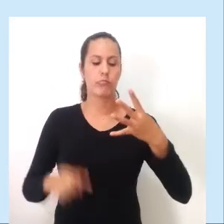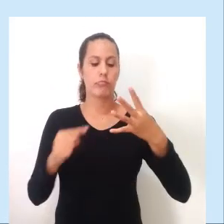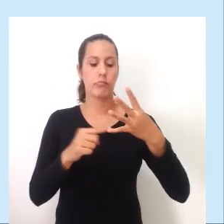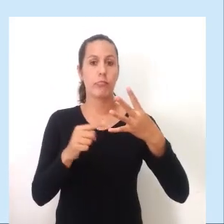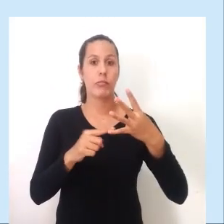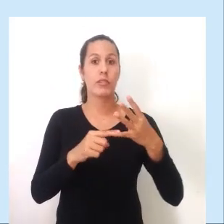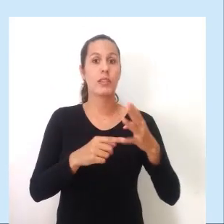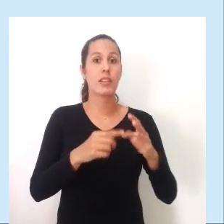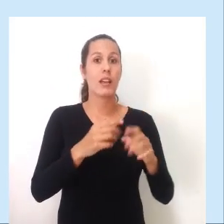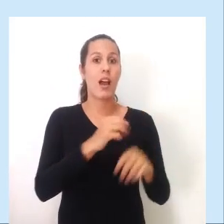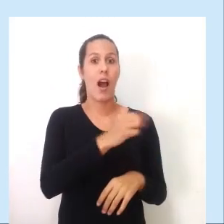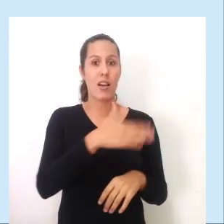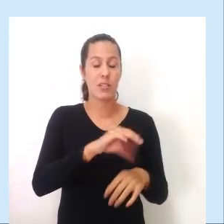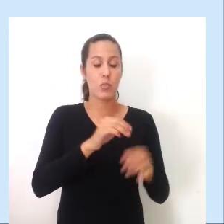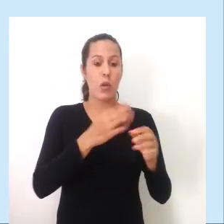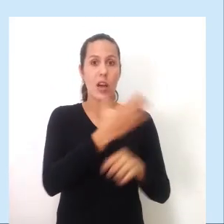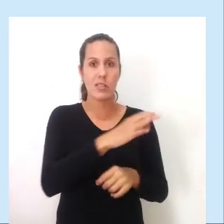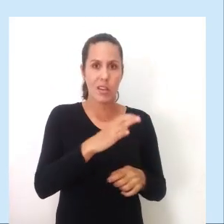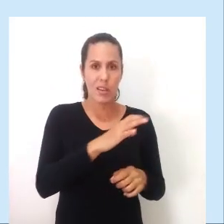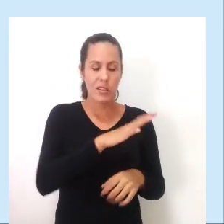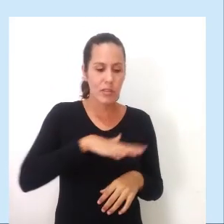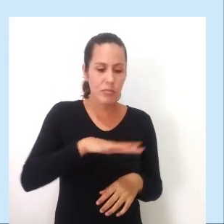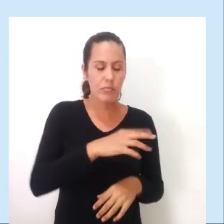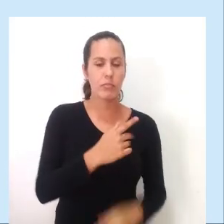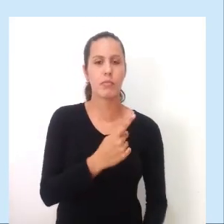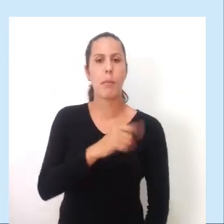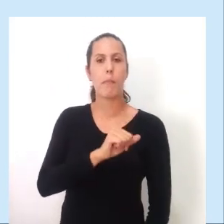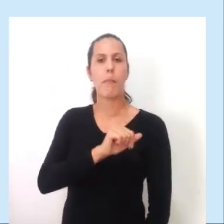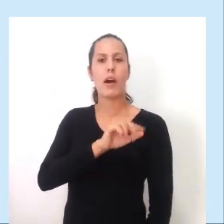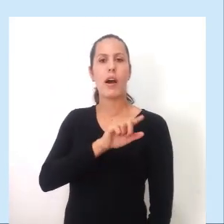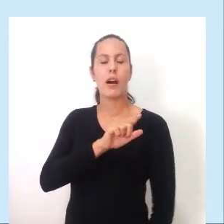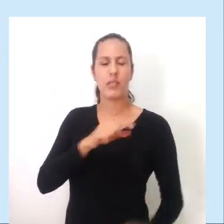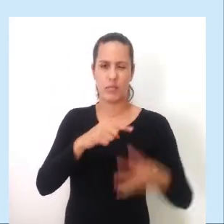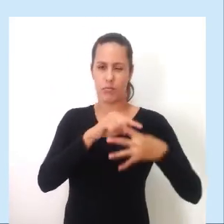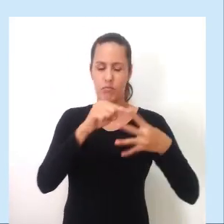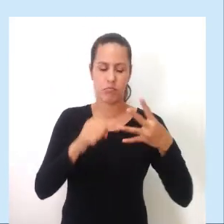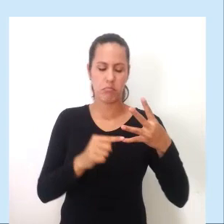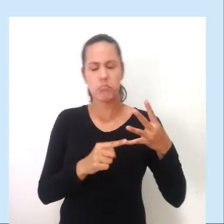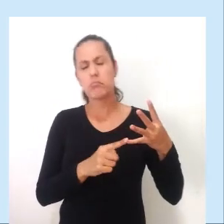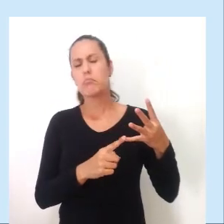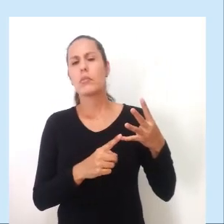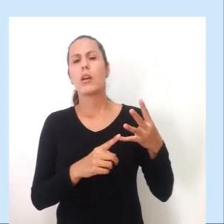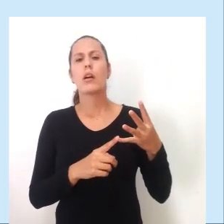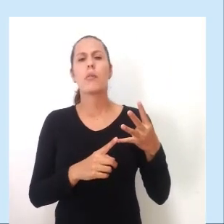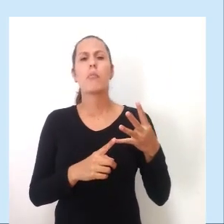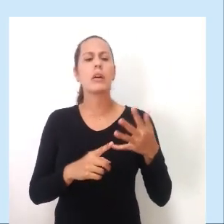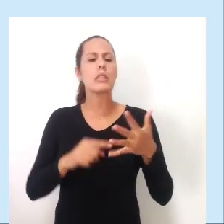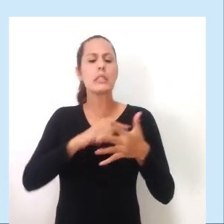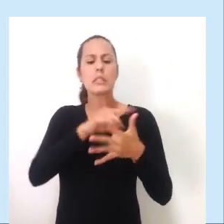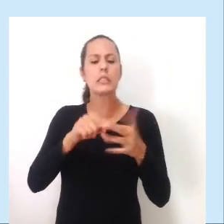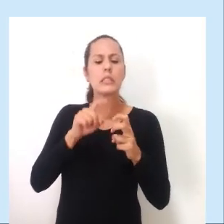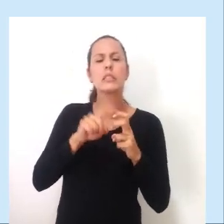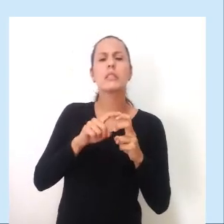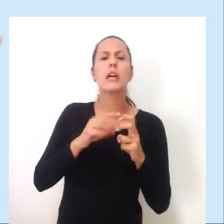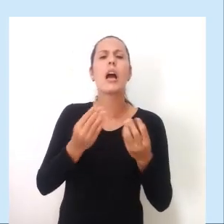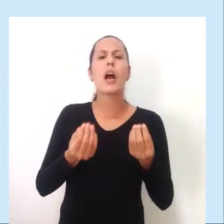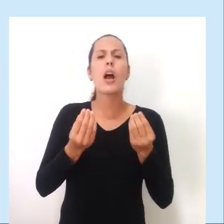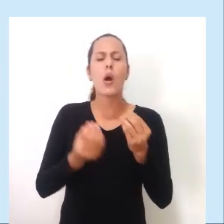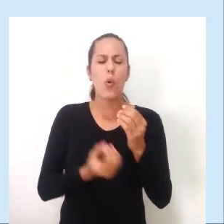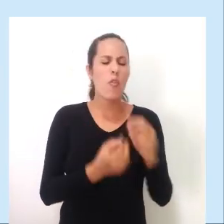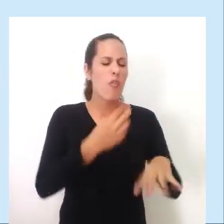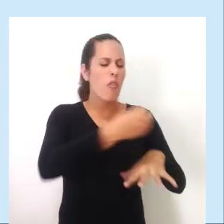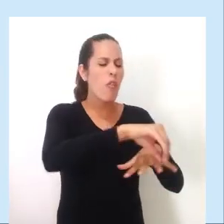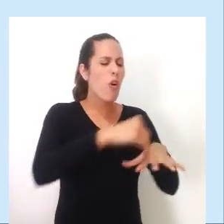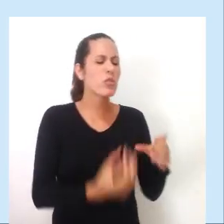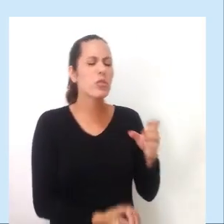a ciência que estuda os fósseis, a paleontologia. Mas me explique aí, como ocorre a formação de um